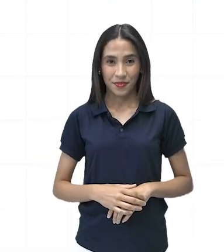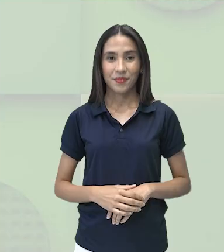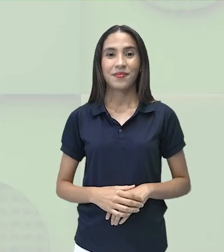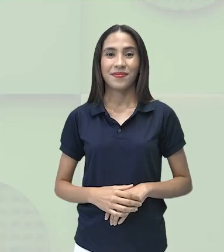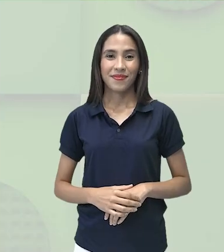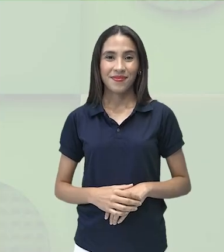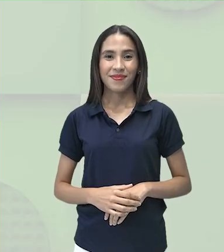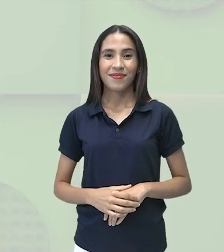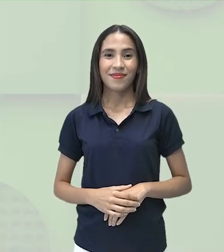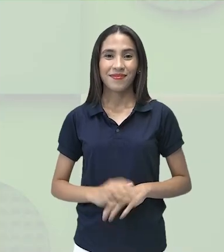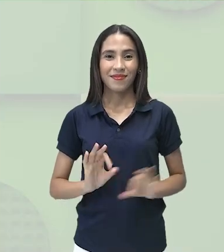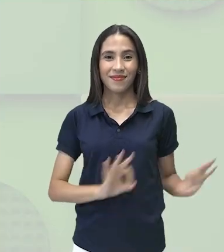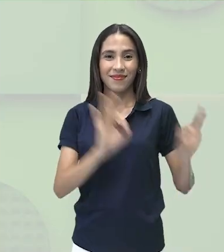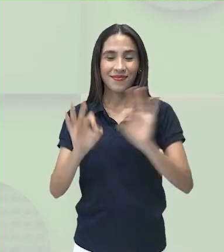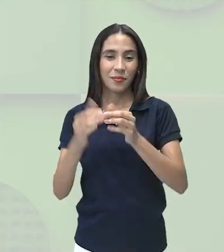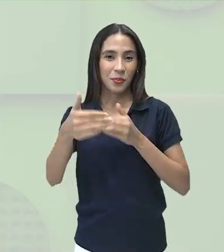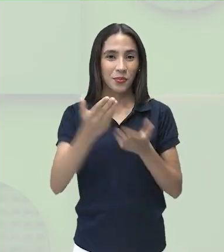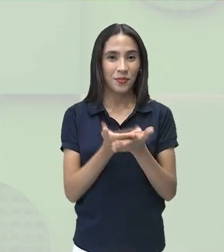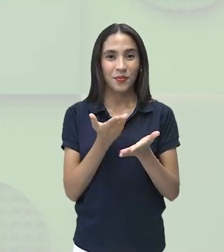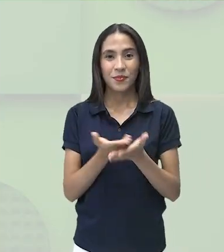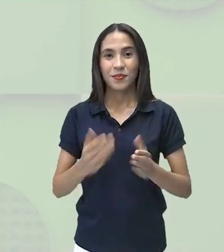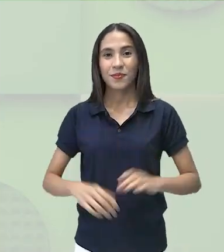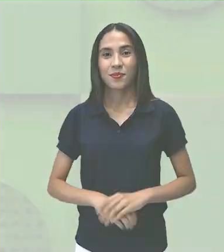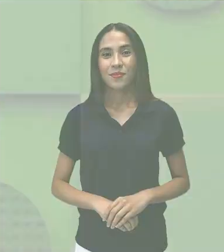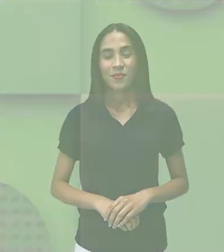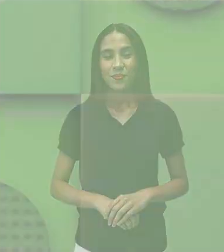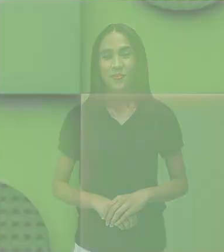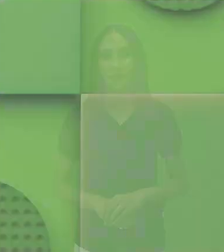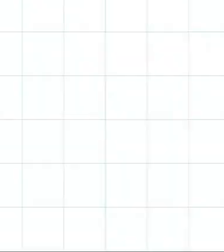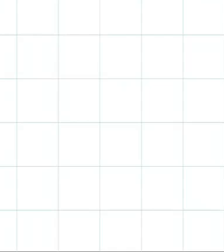descendentes. E vamos à nossa aula.